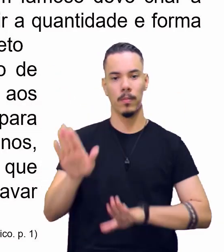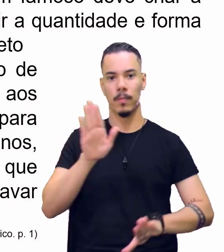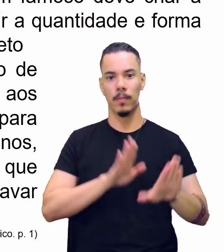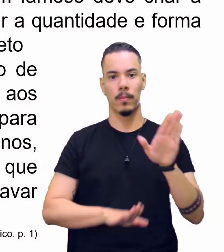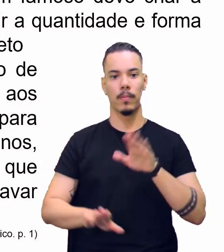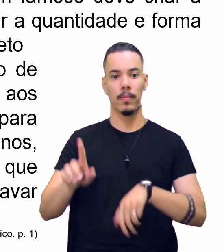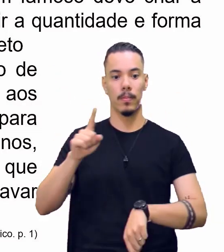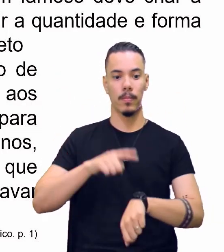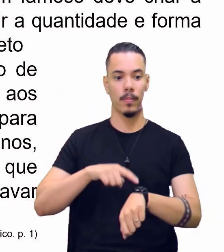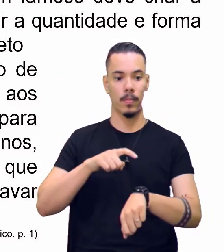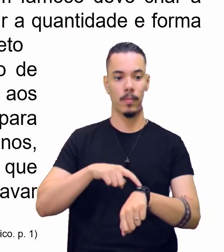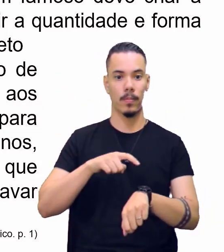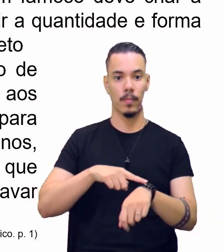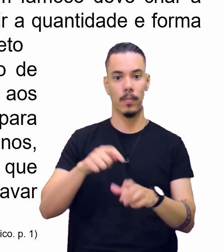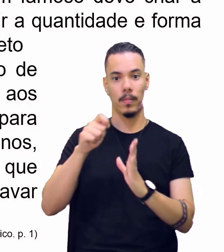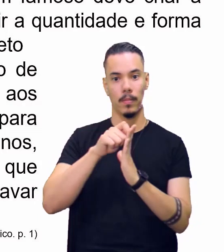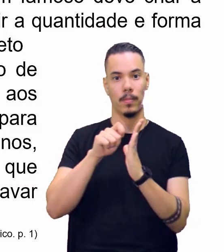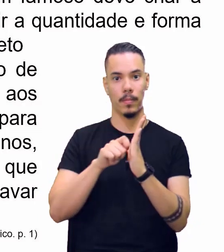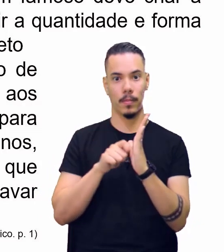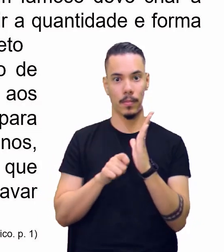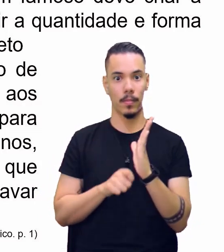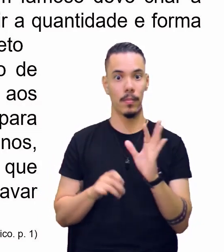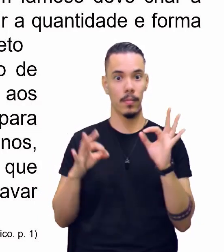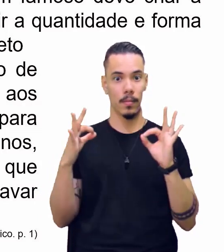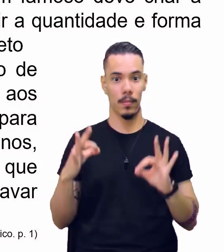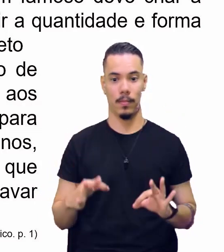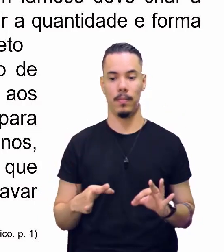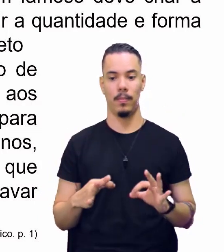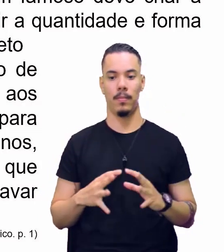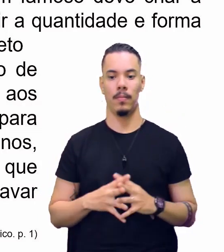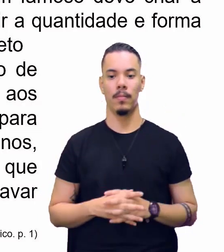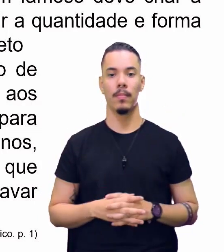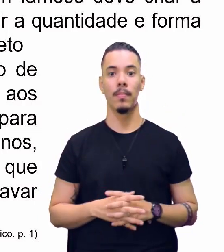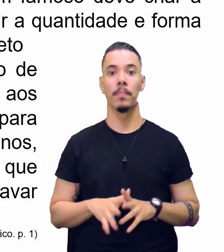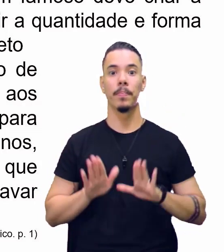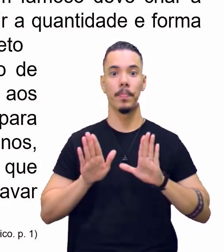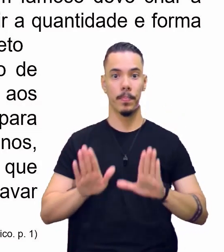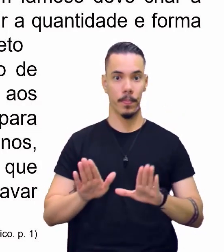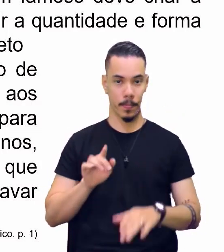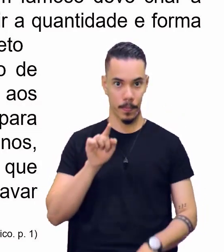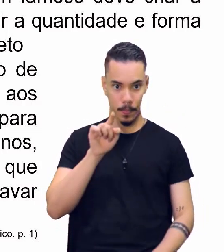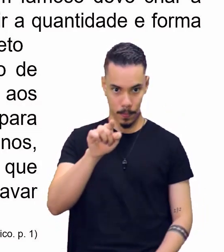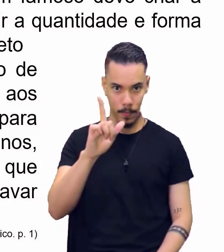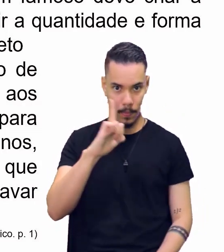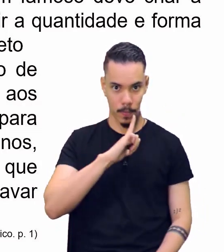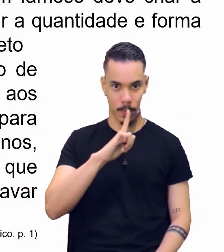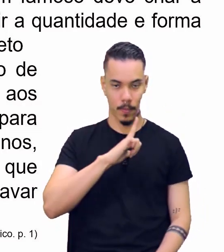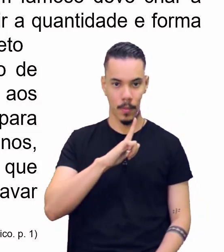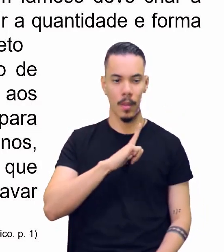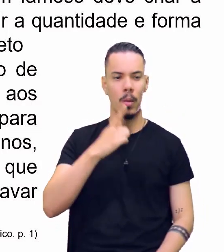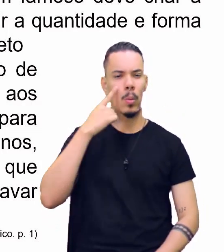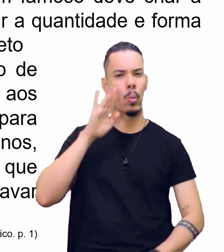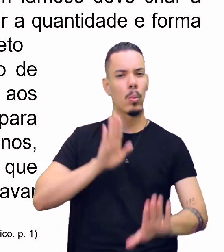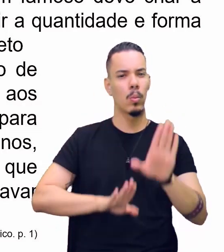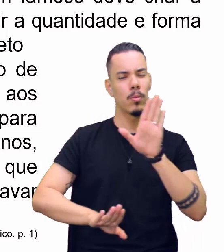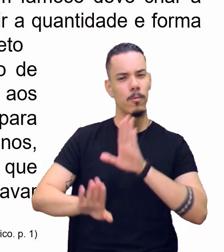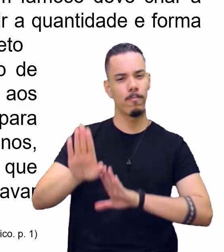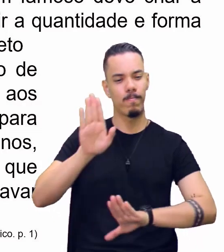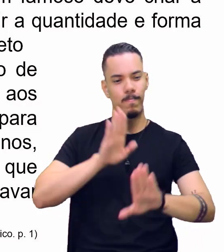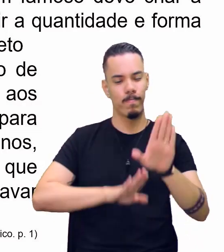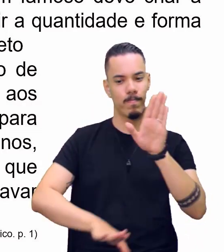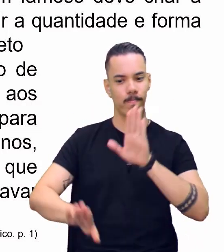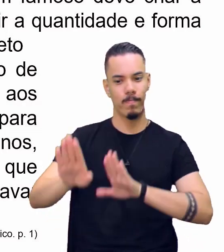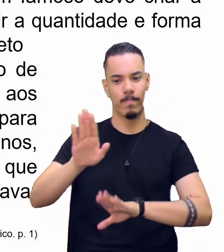da escrita, né, com a ortografia. E você? Você tem esse